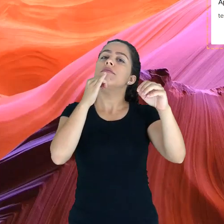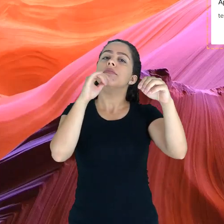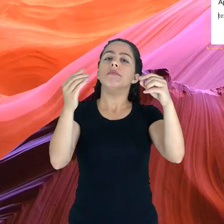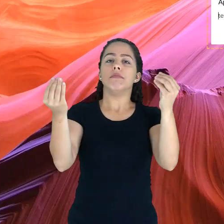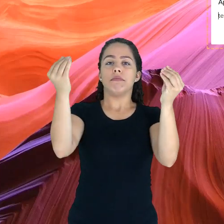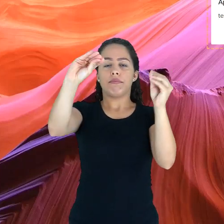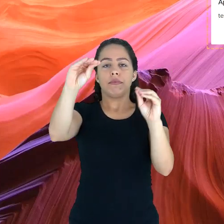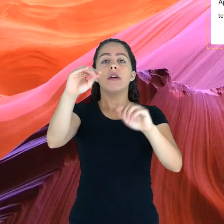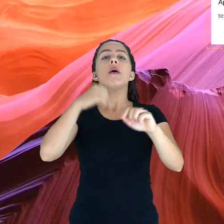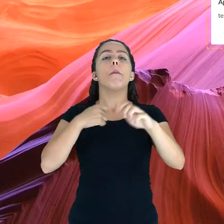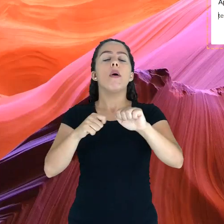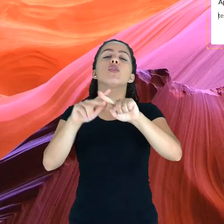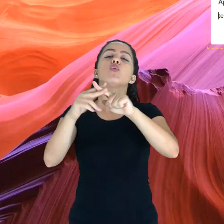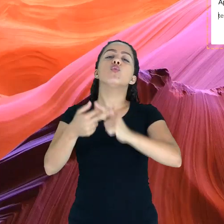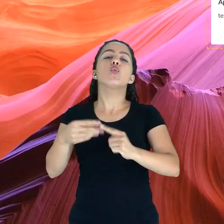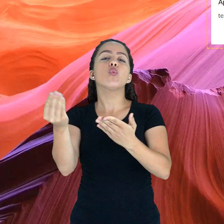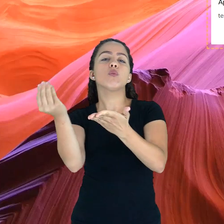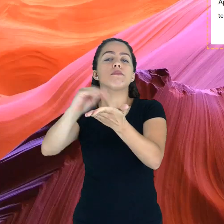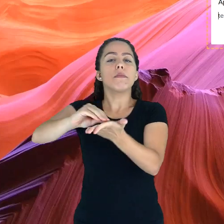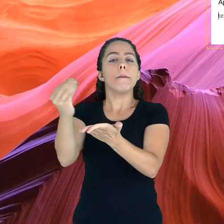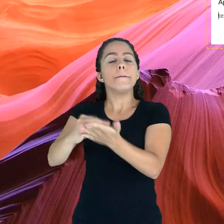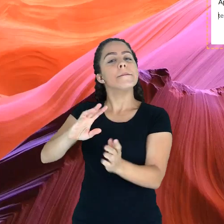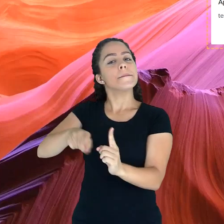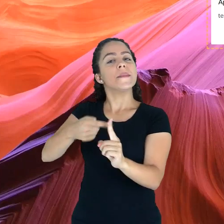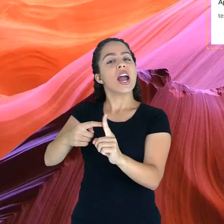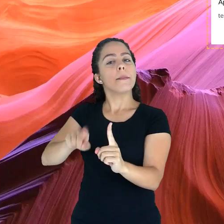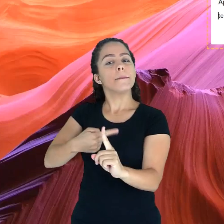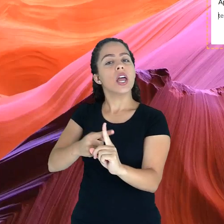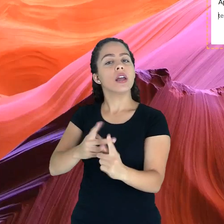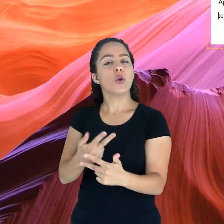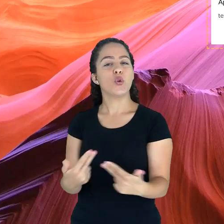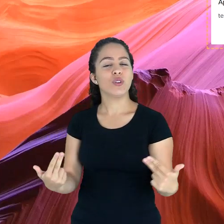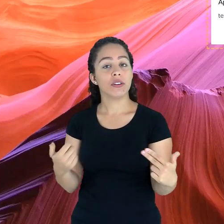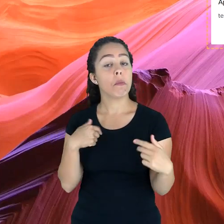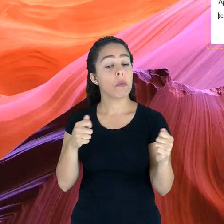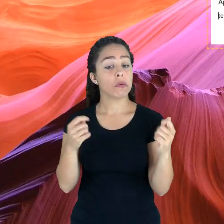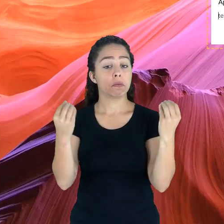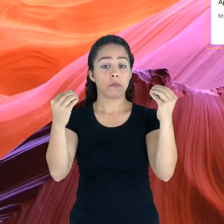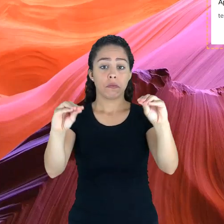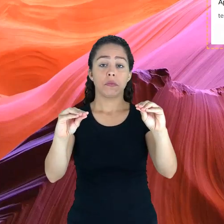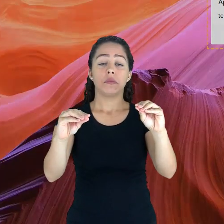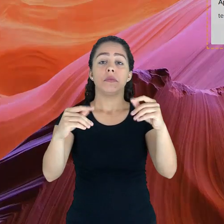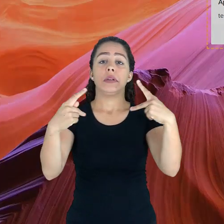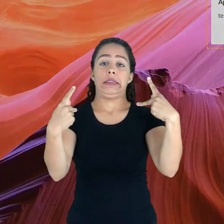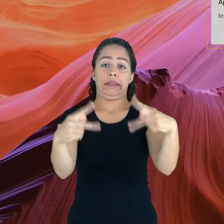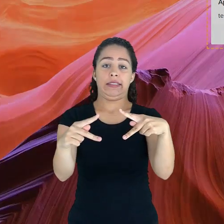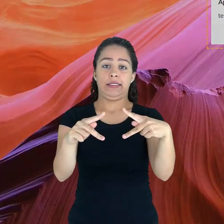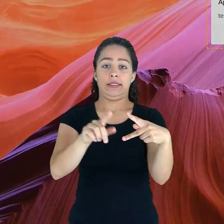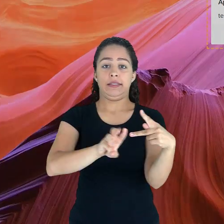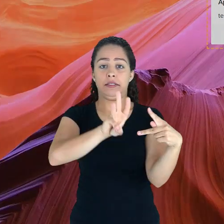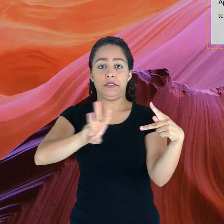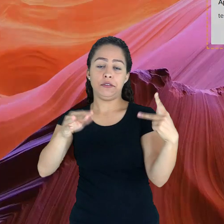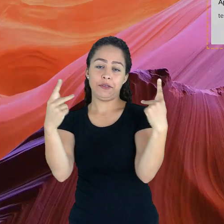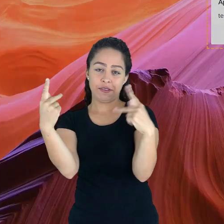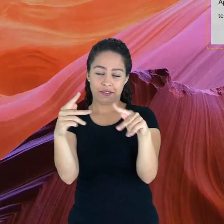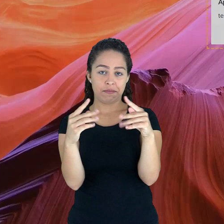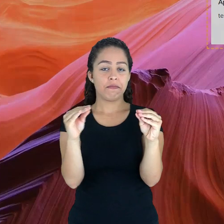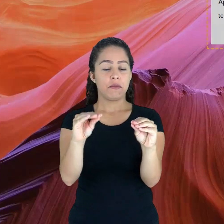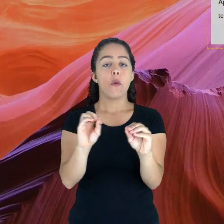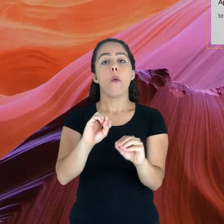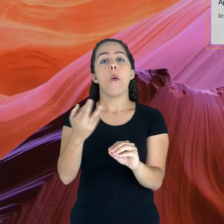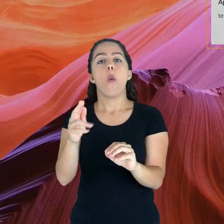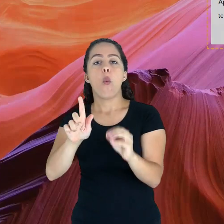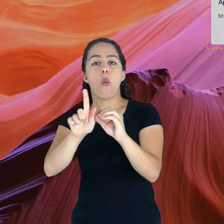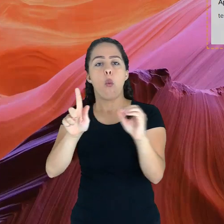outras informações. Então, eu posso adicionar um link, eu posso pesquisar no Google alguma